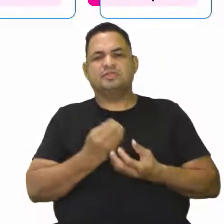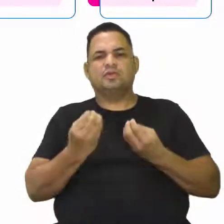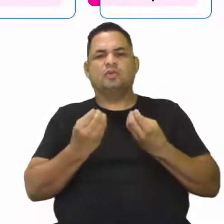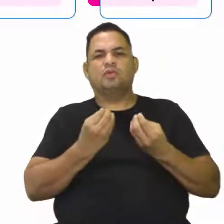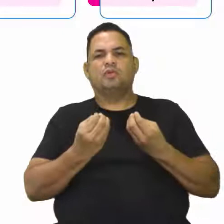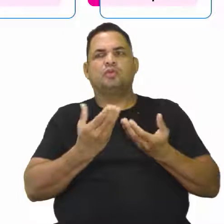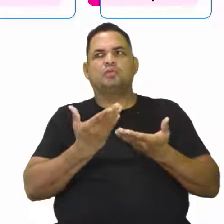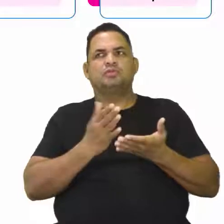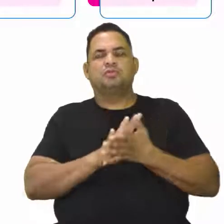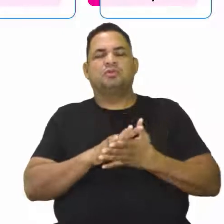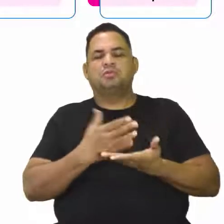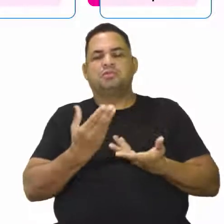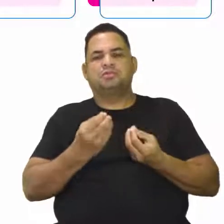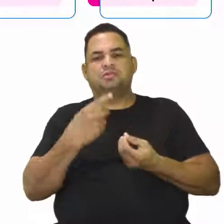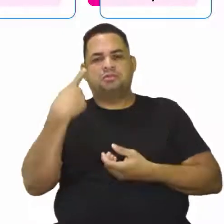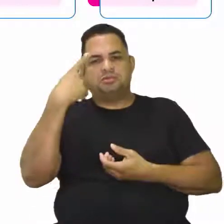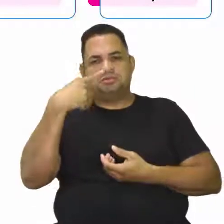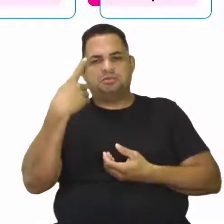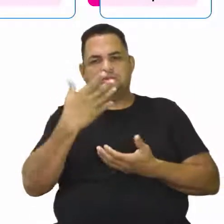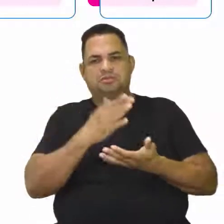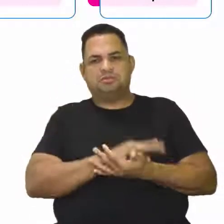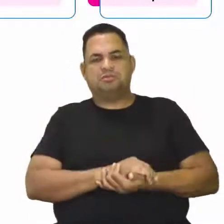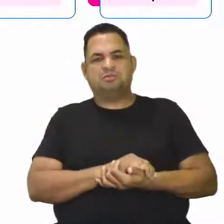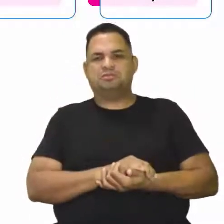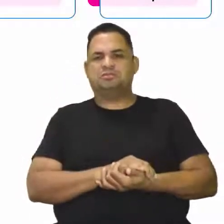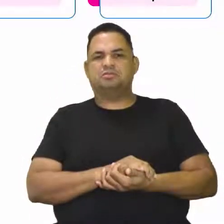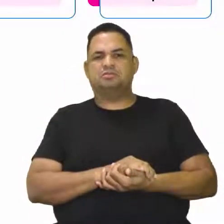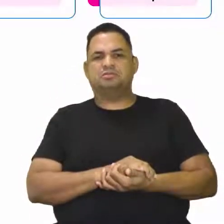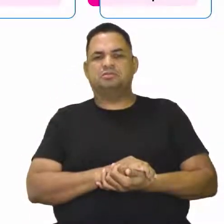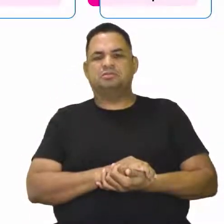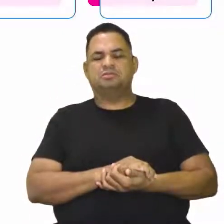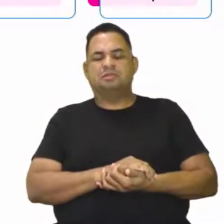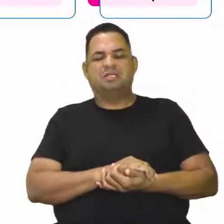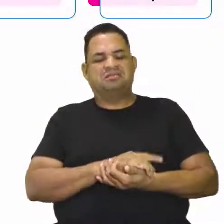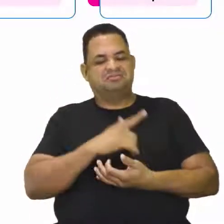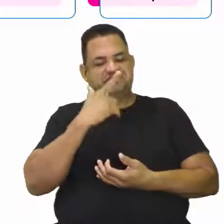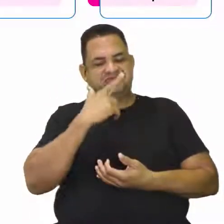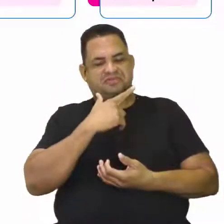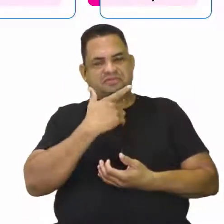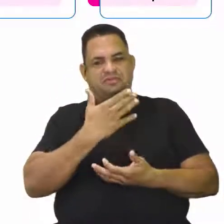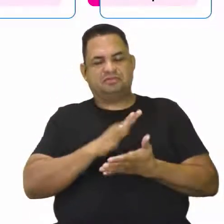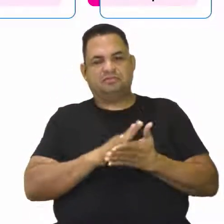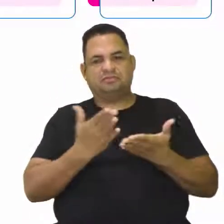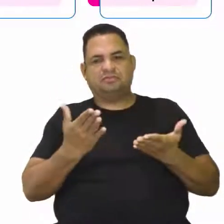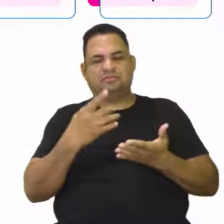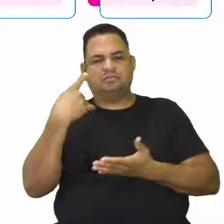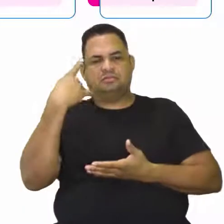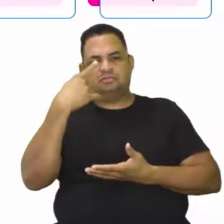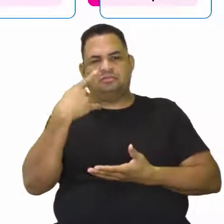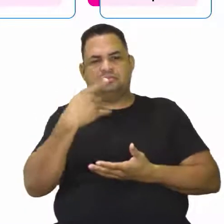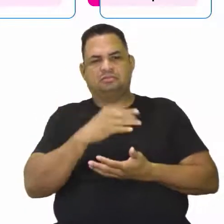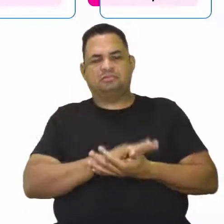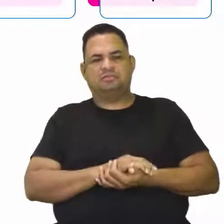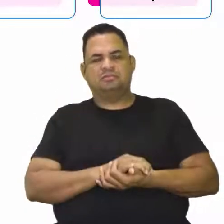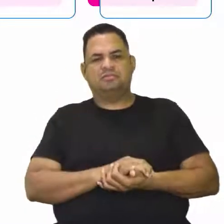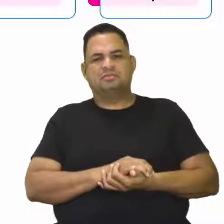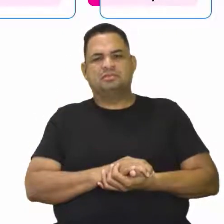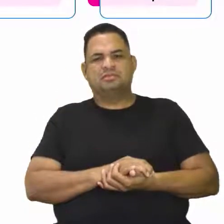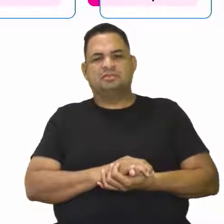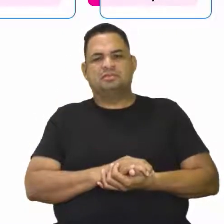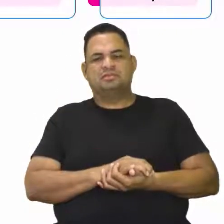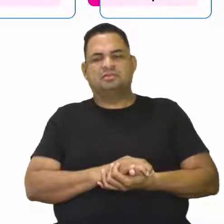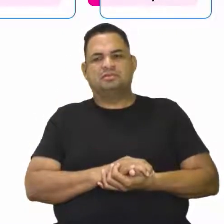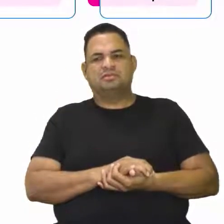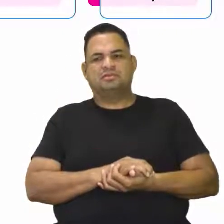se fala mais ou menos em espanhol? É mais ou menos? Ah, fica feio, não fica? Em espanhol, a pessoa